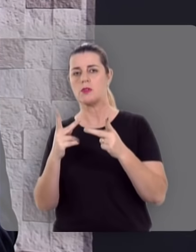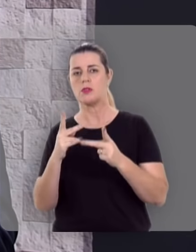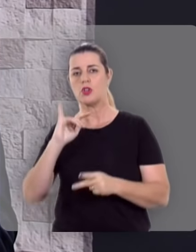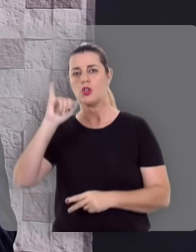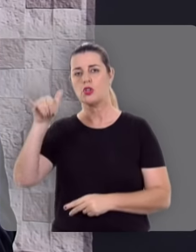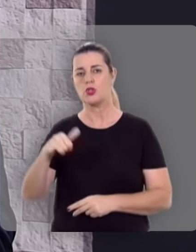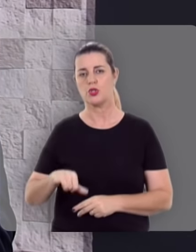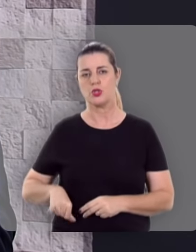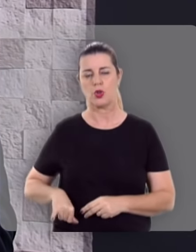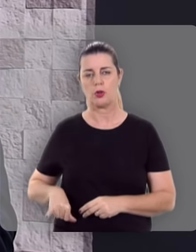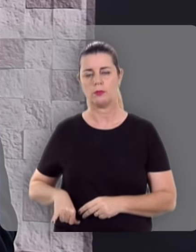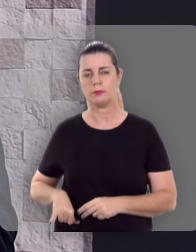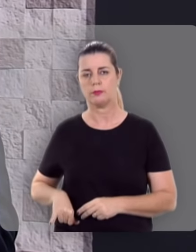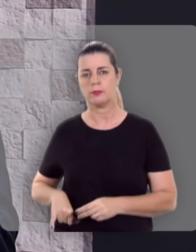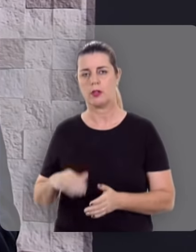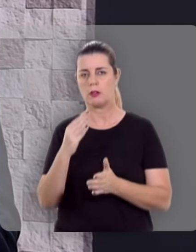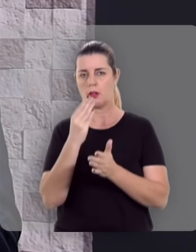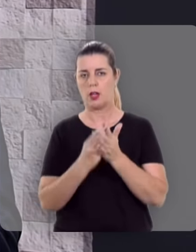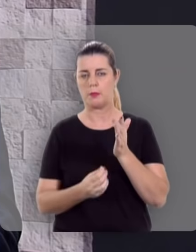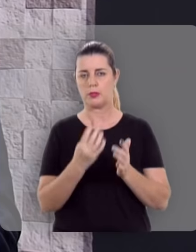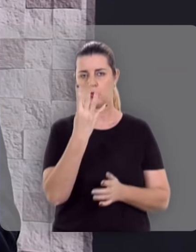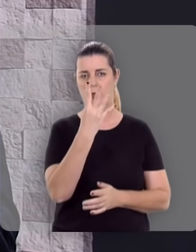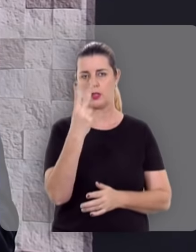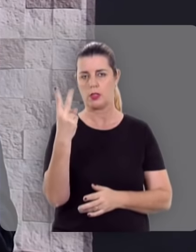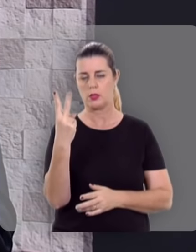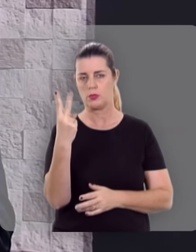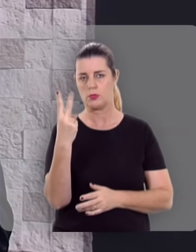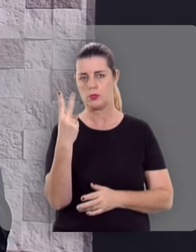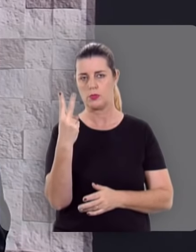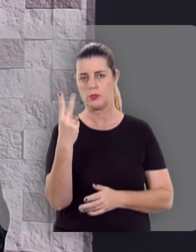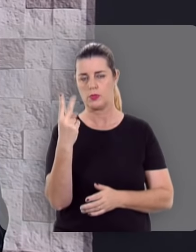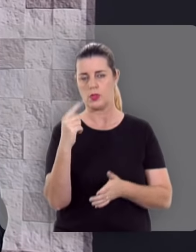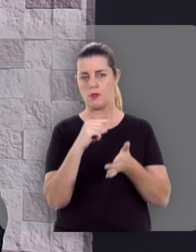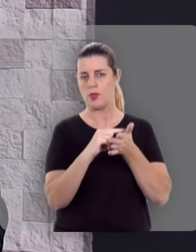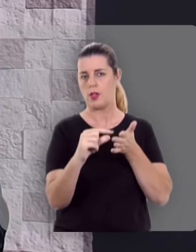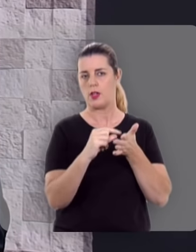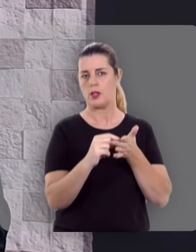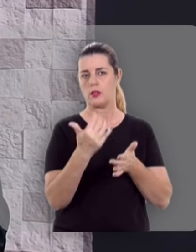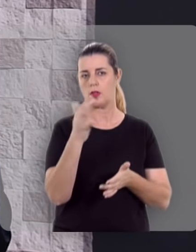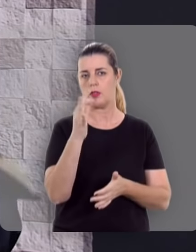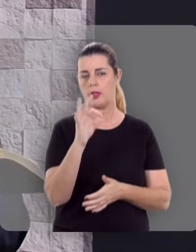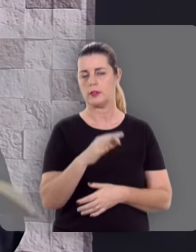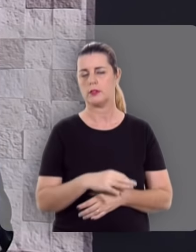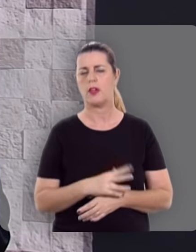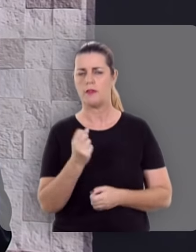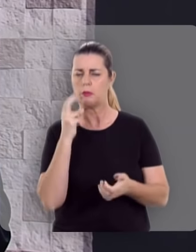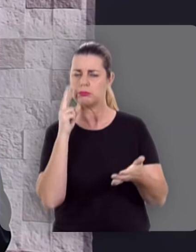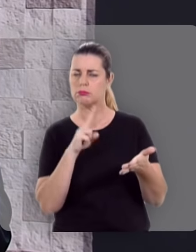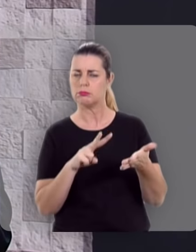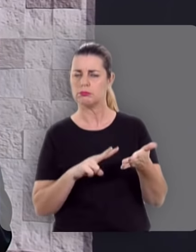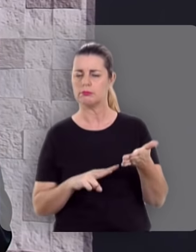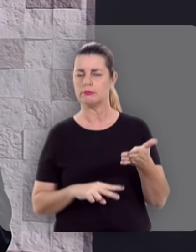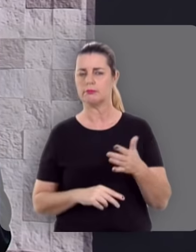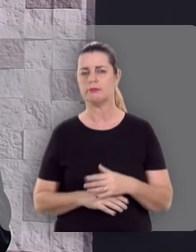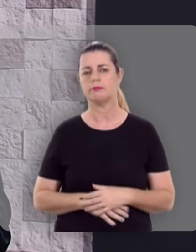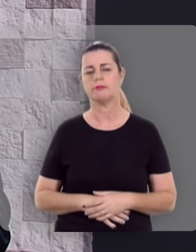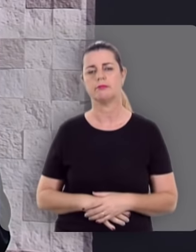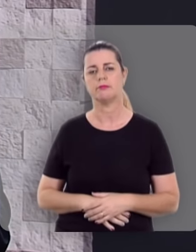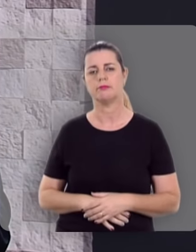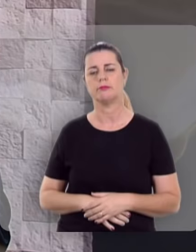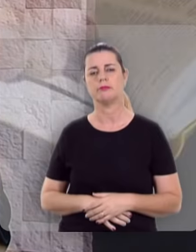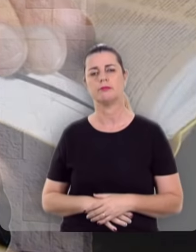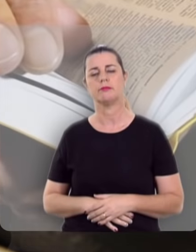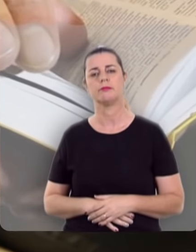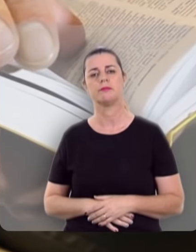Jó, capítulo 42, versículo 10. Vamos ouvir a leitura